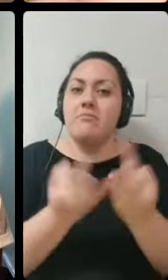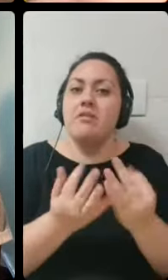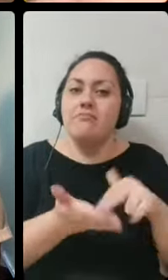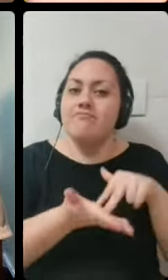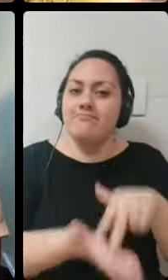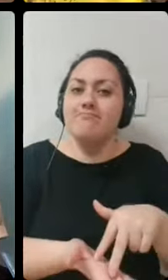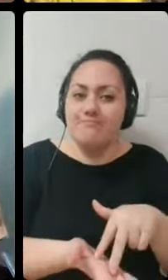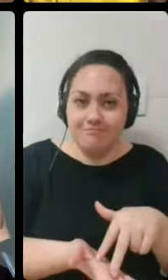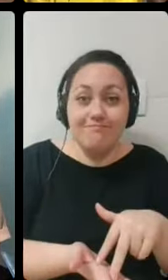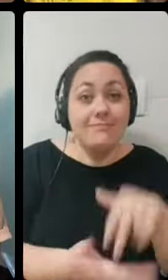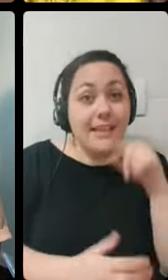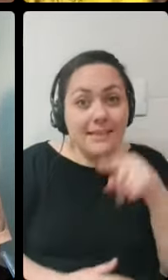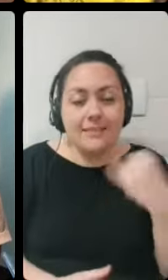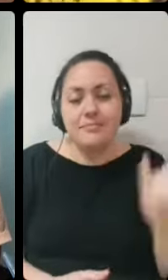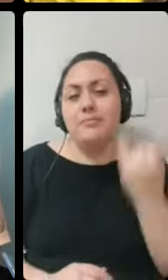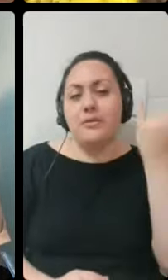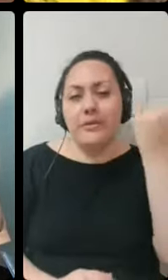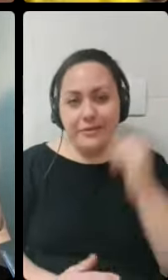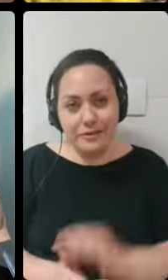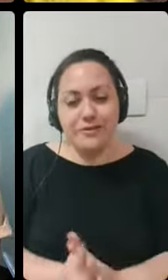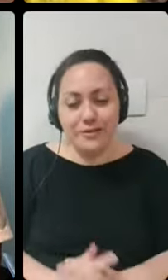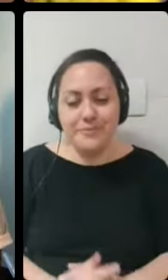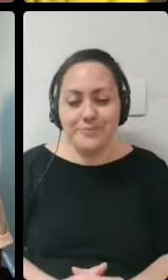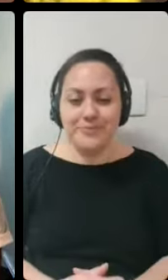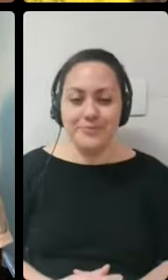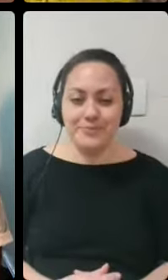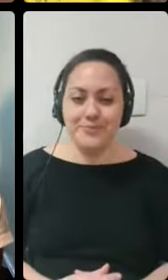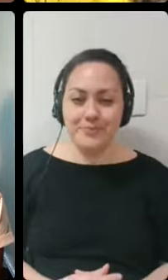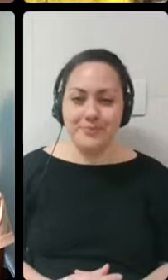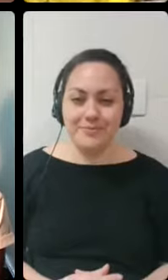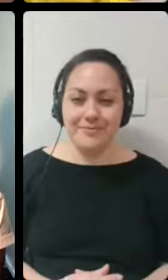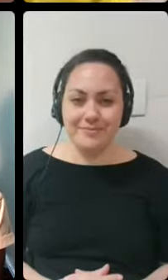Acho que isso é bem importante no processo.